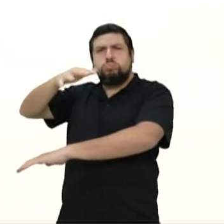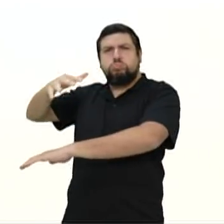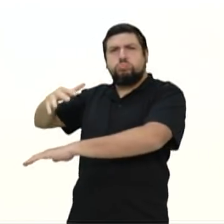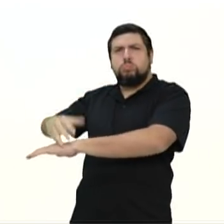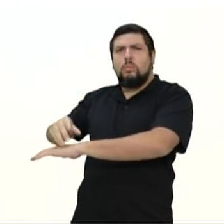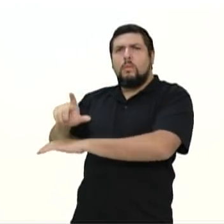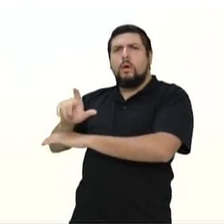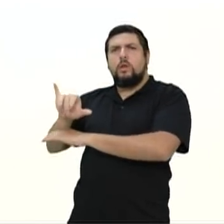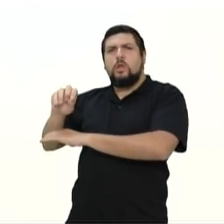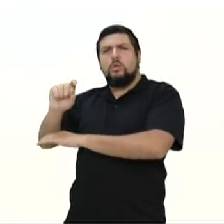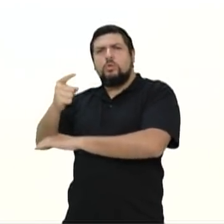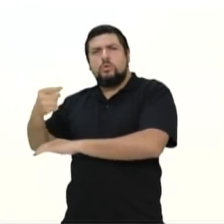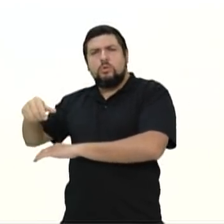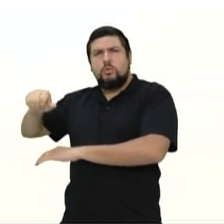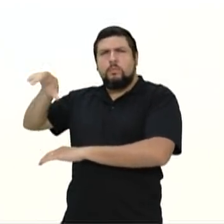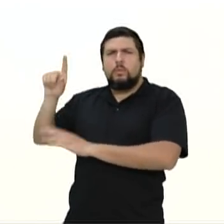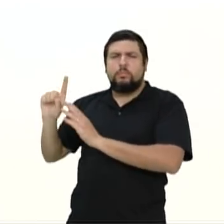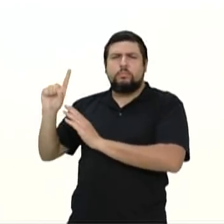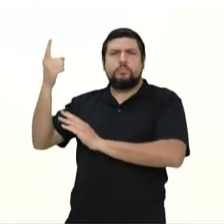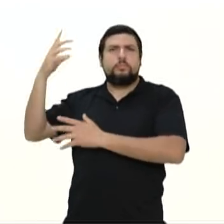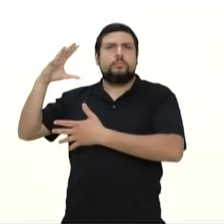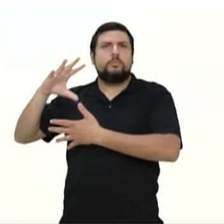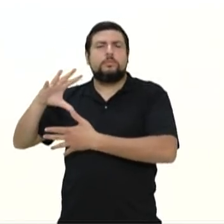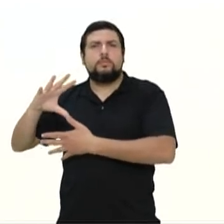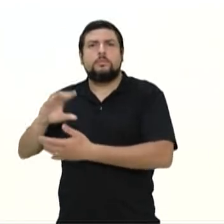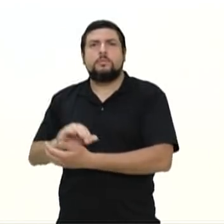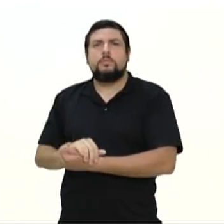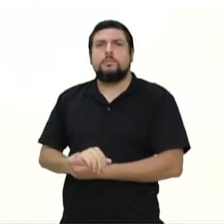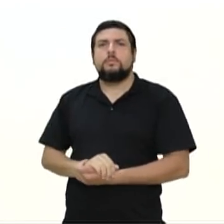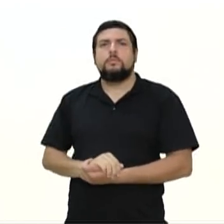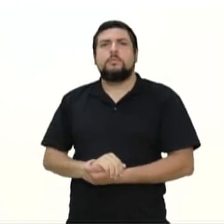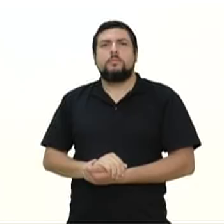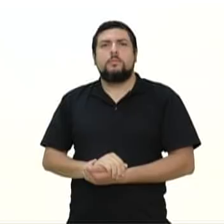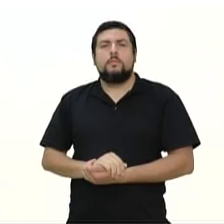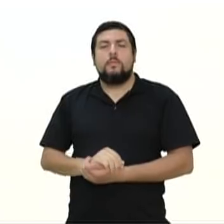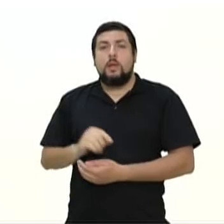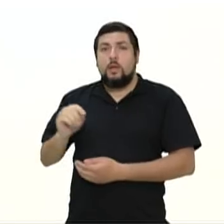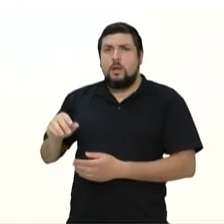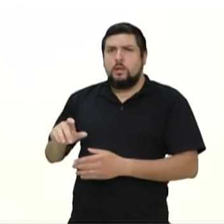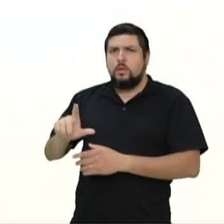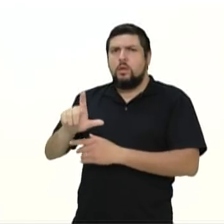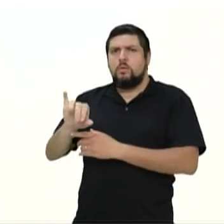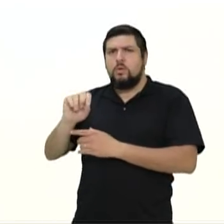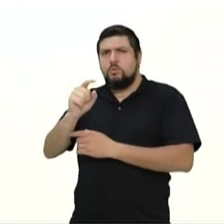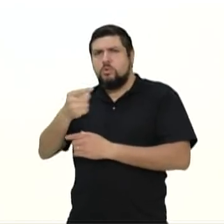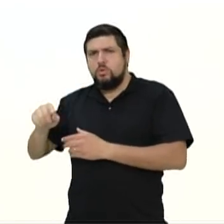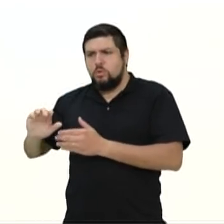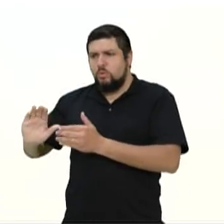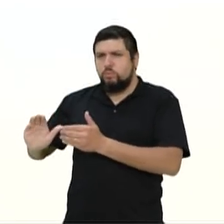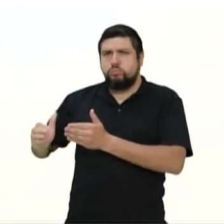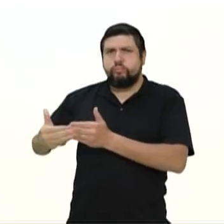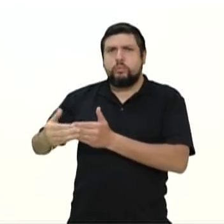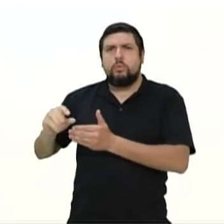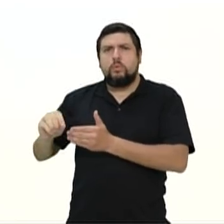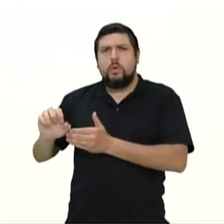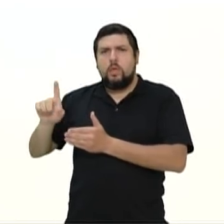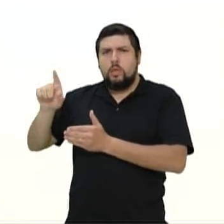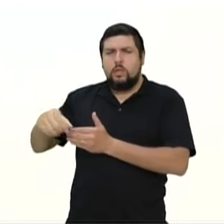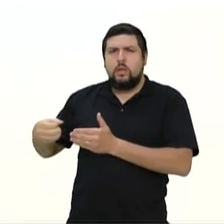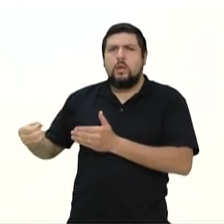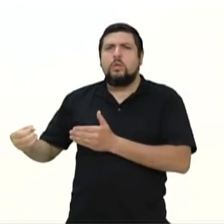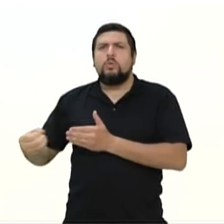Brasília. Encerramento do lixão da estrutural marca o começo de uma nova história na gestão do